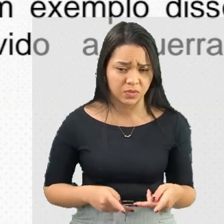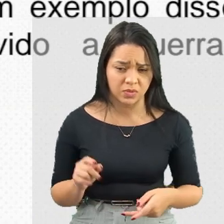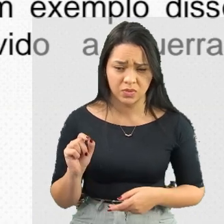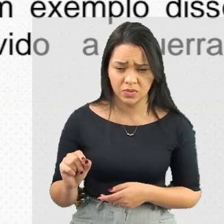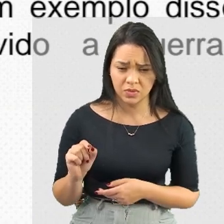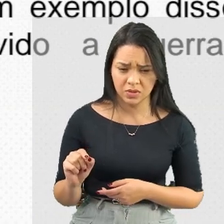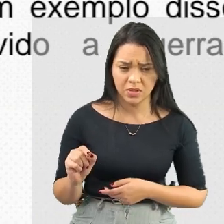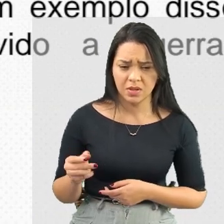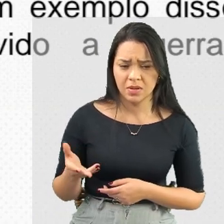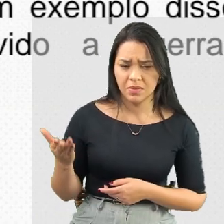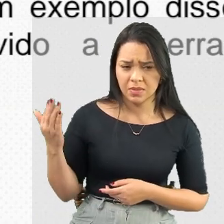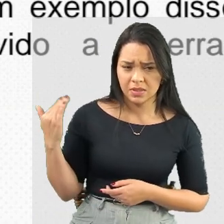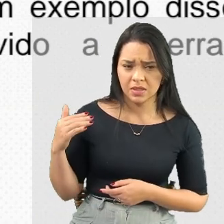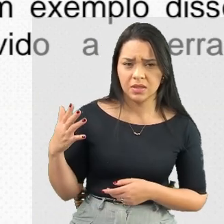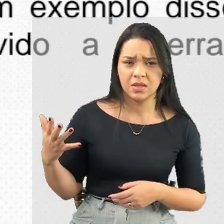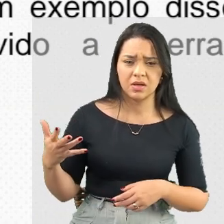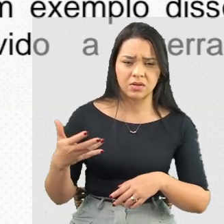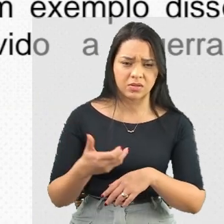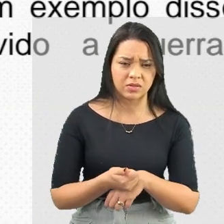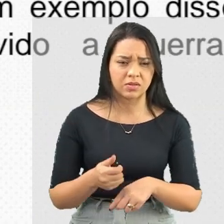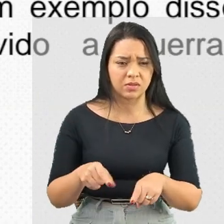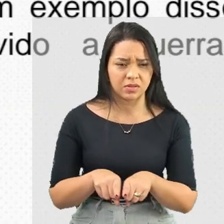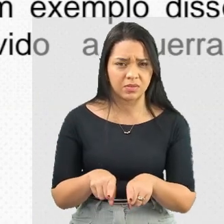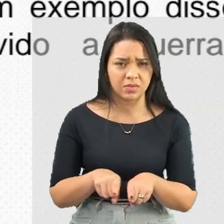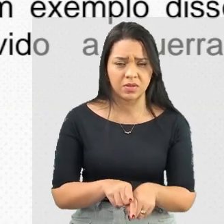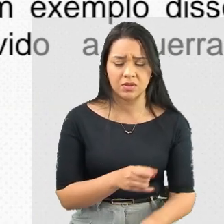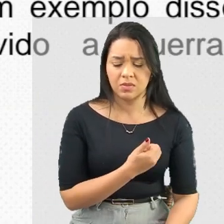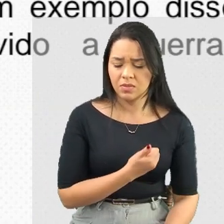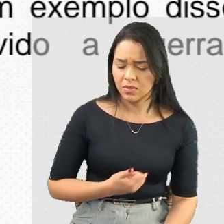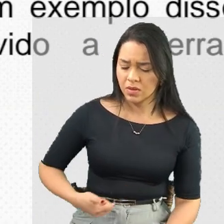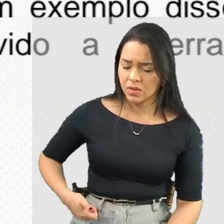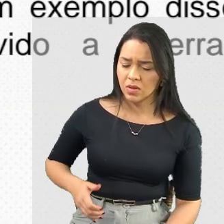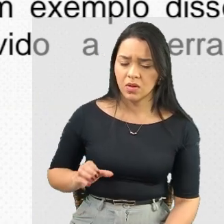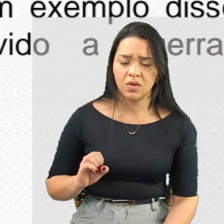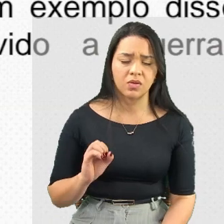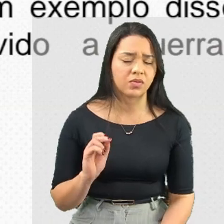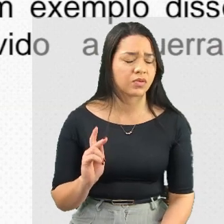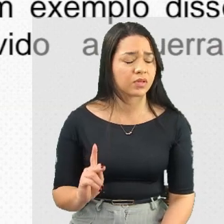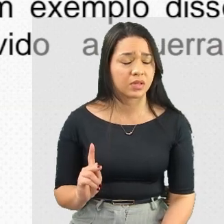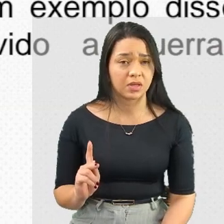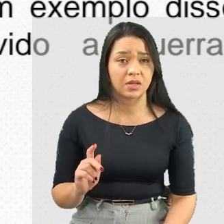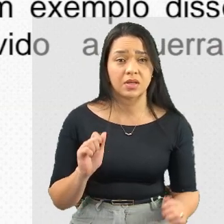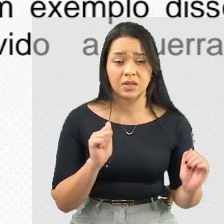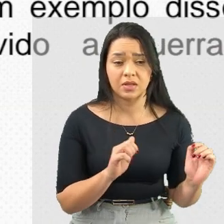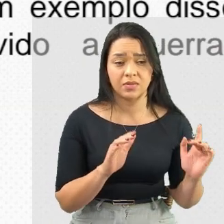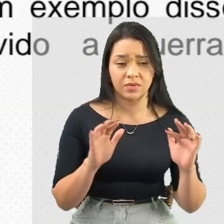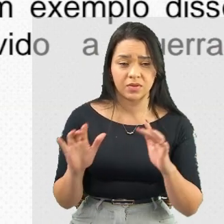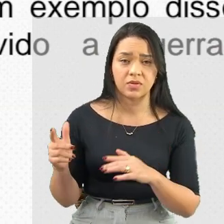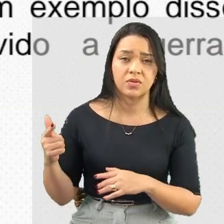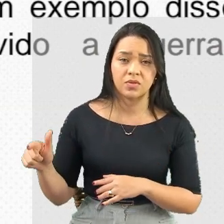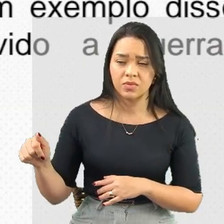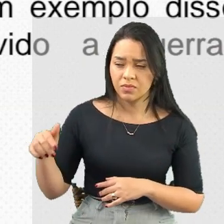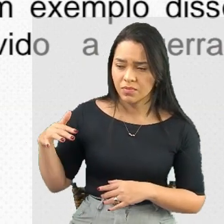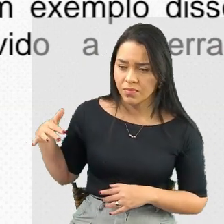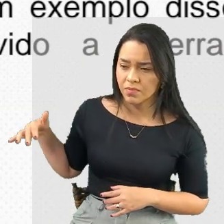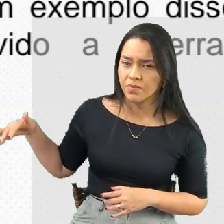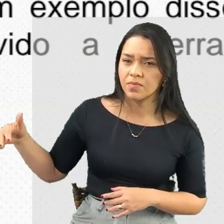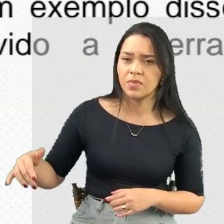época da colonização e do imperialismo, tudo bem os europeus invadirem os outros territórios,